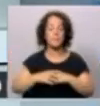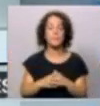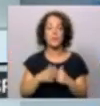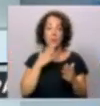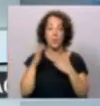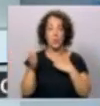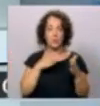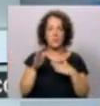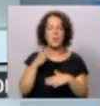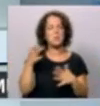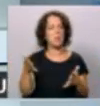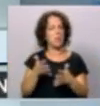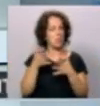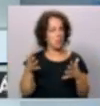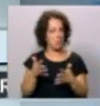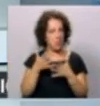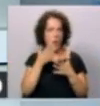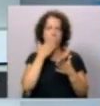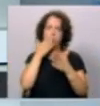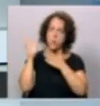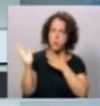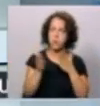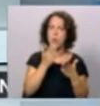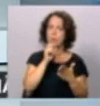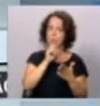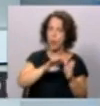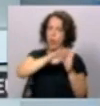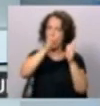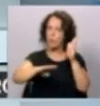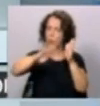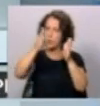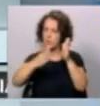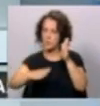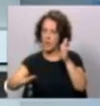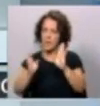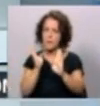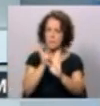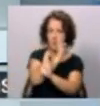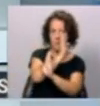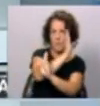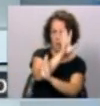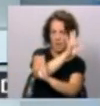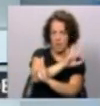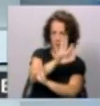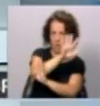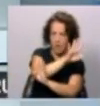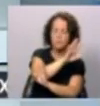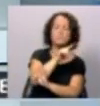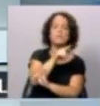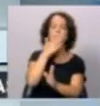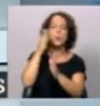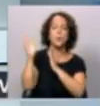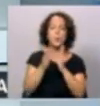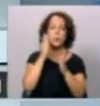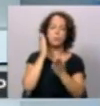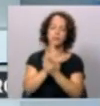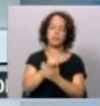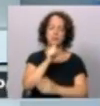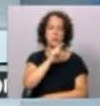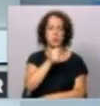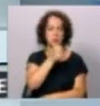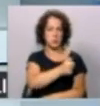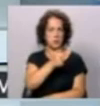entanto a superar forte nas zonas montanhosas e também nos extremos leste e oeste da Ilha da Madeira, com rajadas que podem atingir os 55 km por